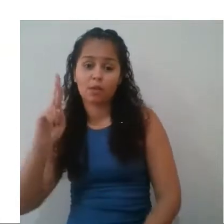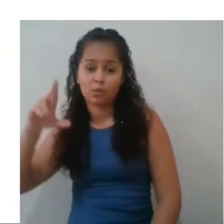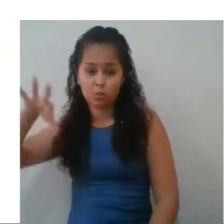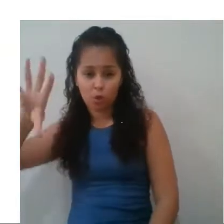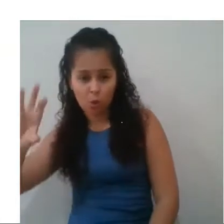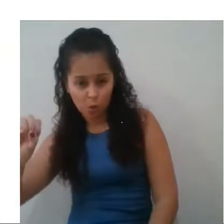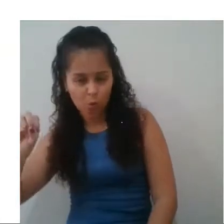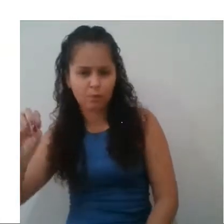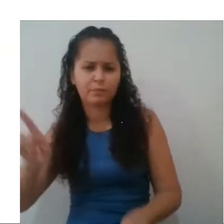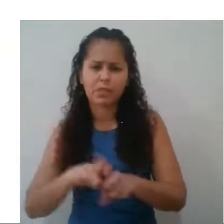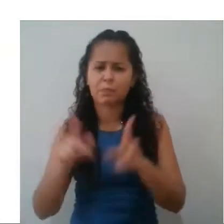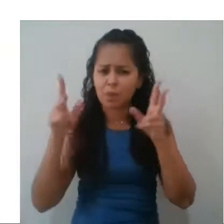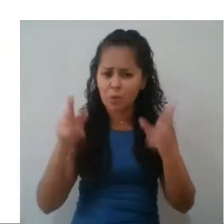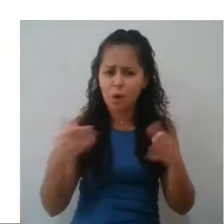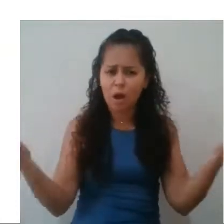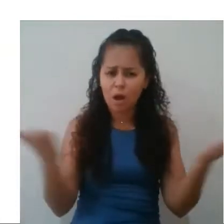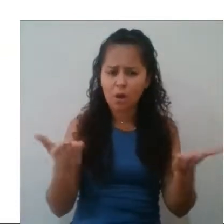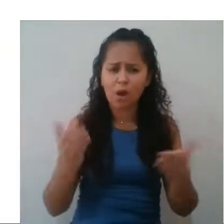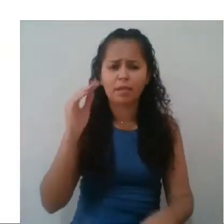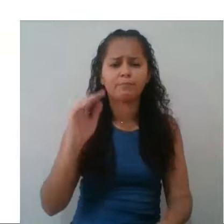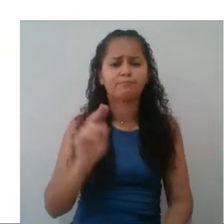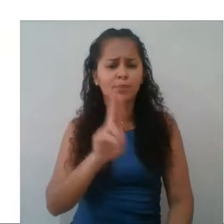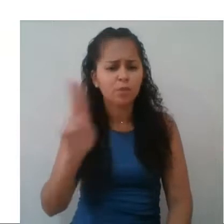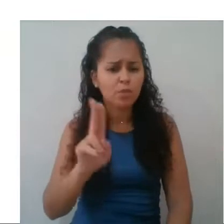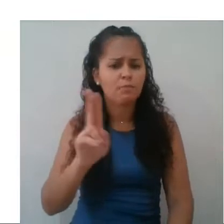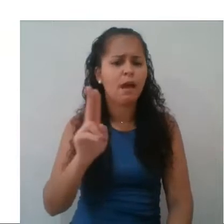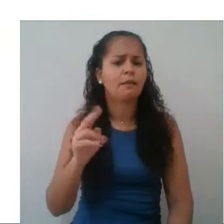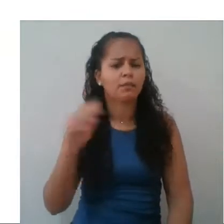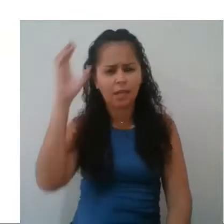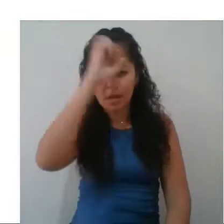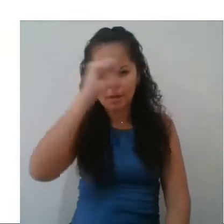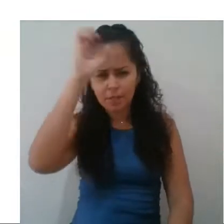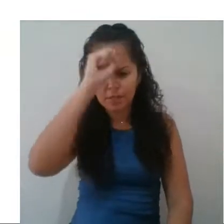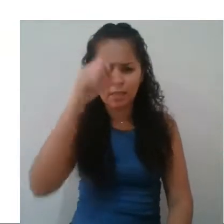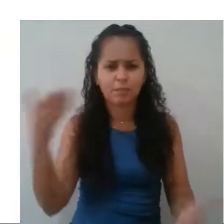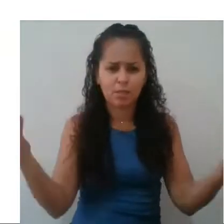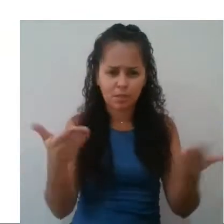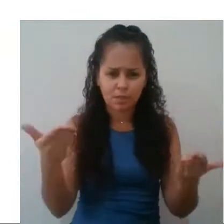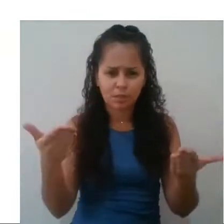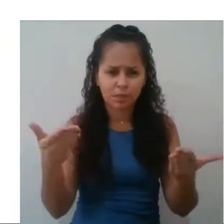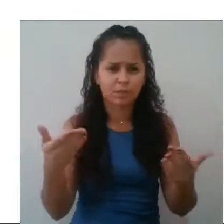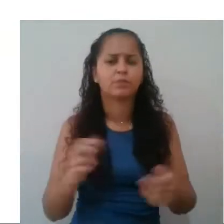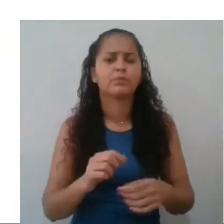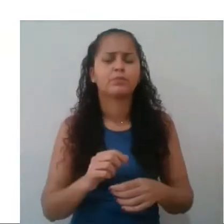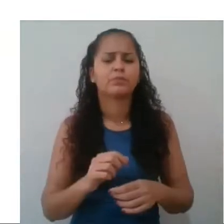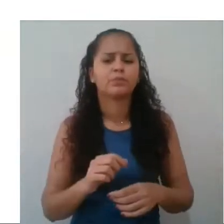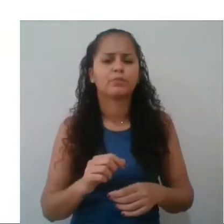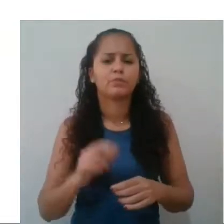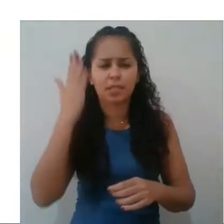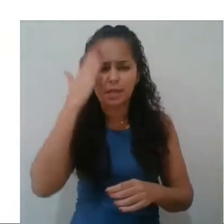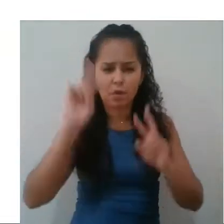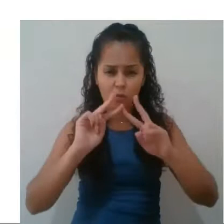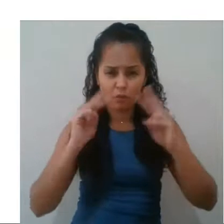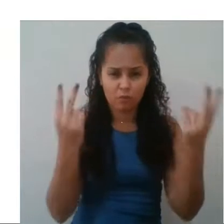a mesma ideia que utilizamos a respeito da área lateral, aqui a respeito do